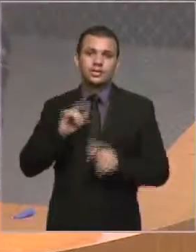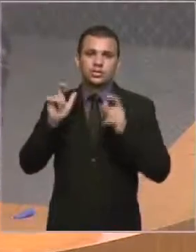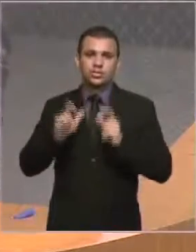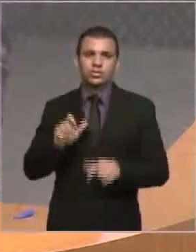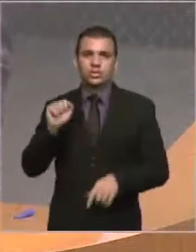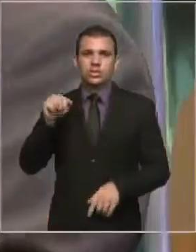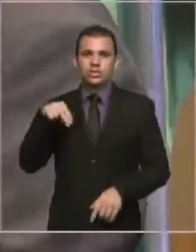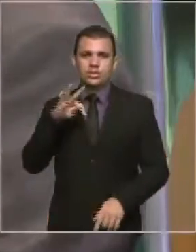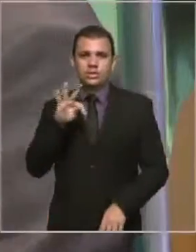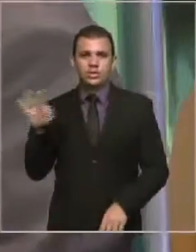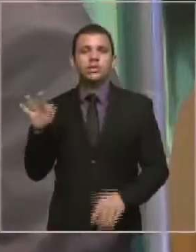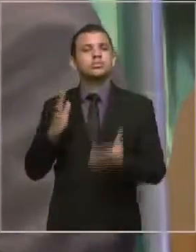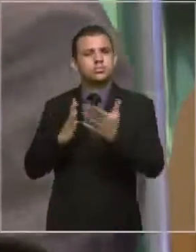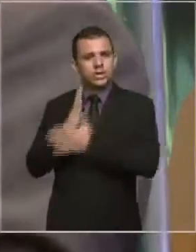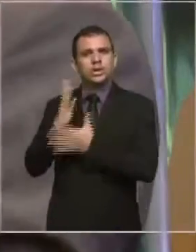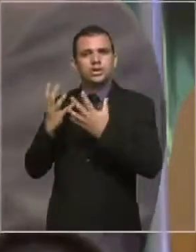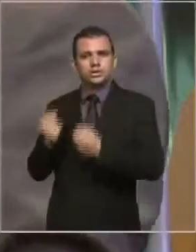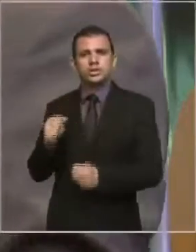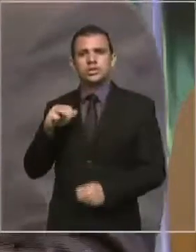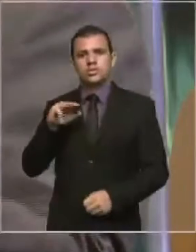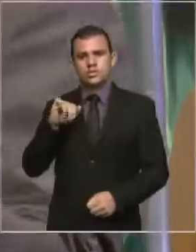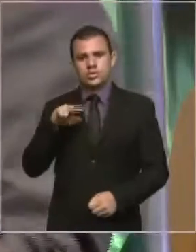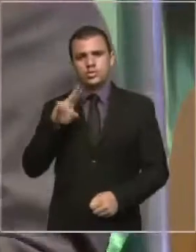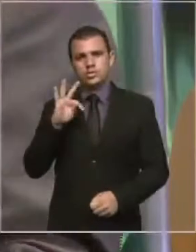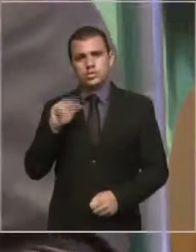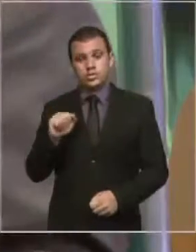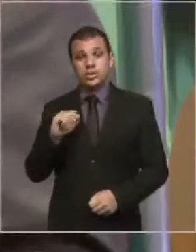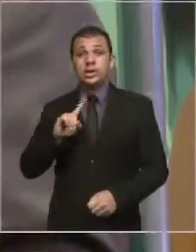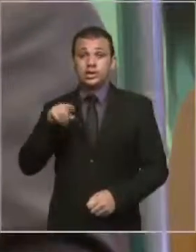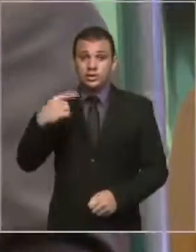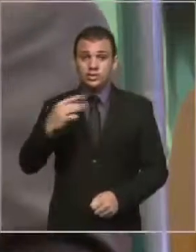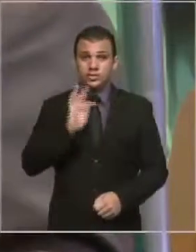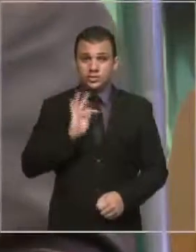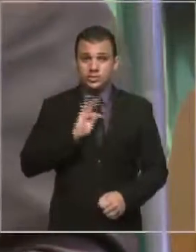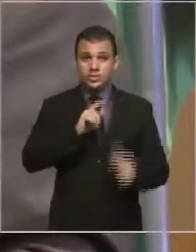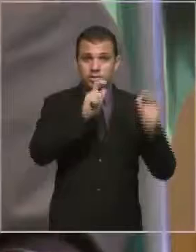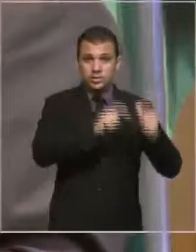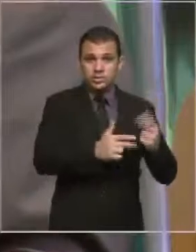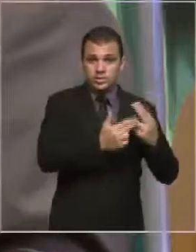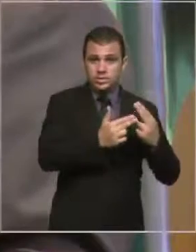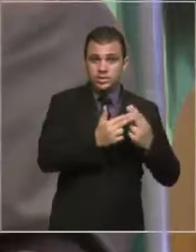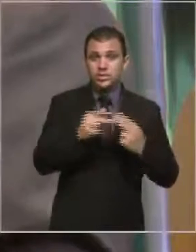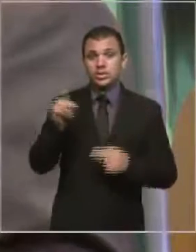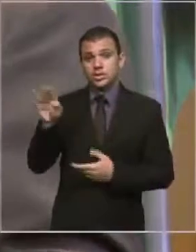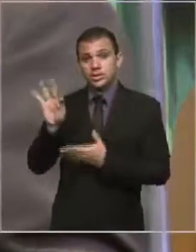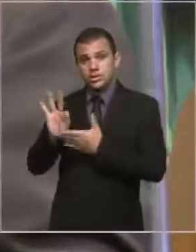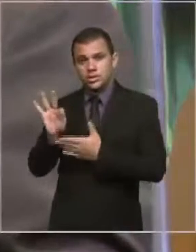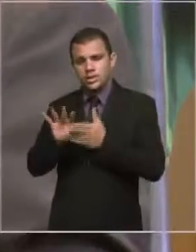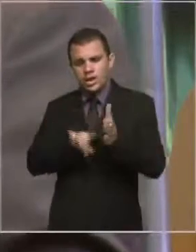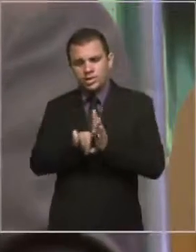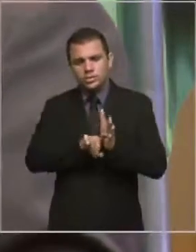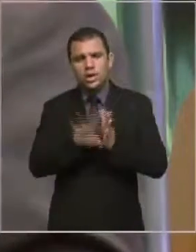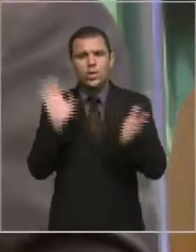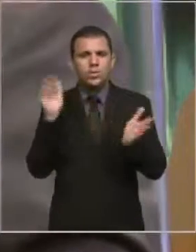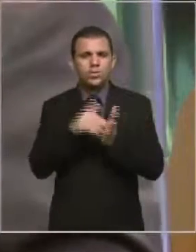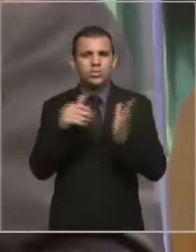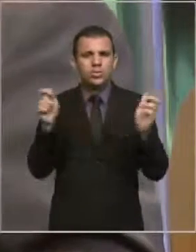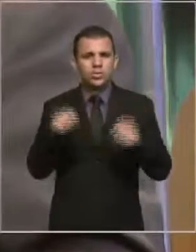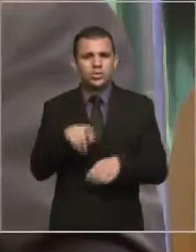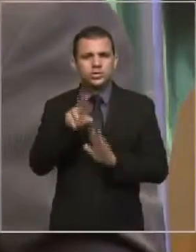em seguida, os técnicos da Prefeitura de Timon e da Prefeitura de Teresina fizeram a análise final do